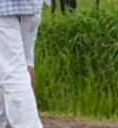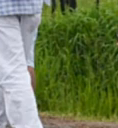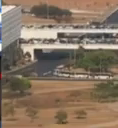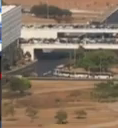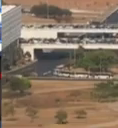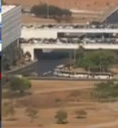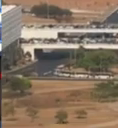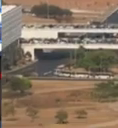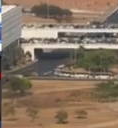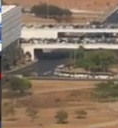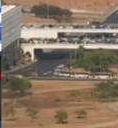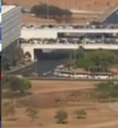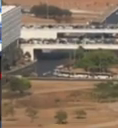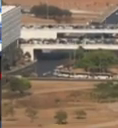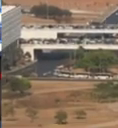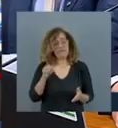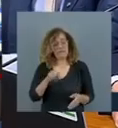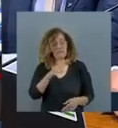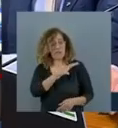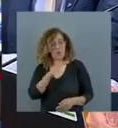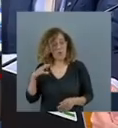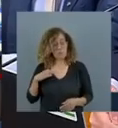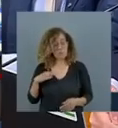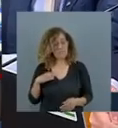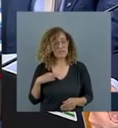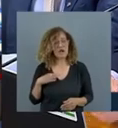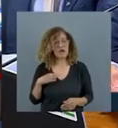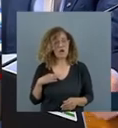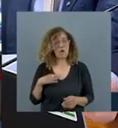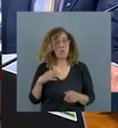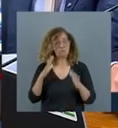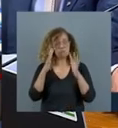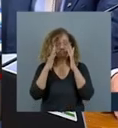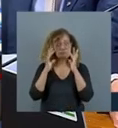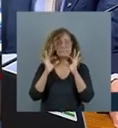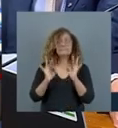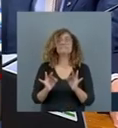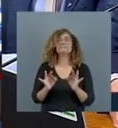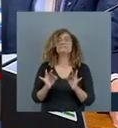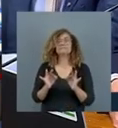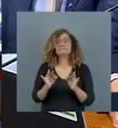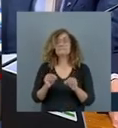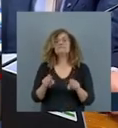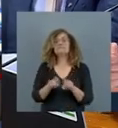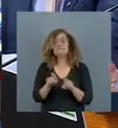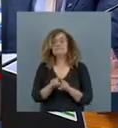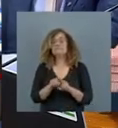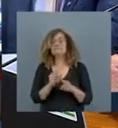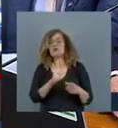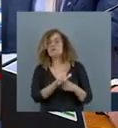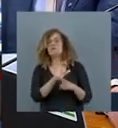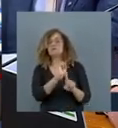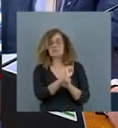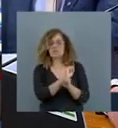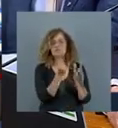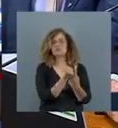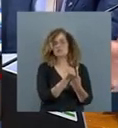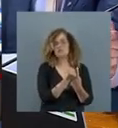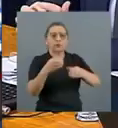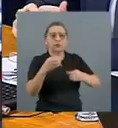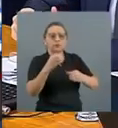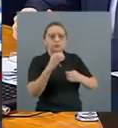hediondo. O texto ainda estabelece a necessidade de um exame criminológico para que o preso consiga a progressão do regime.